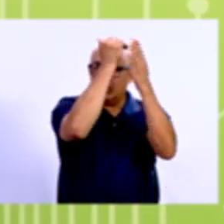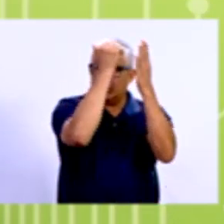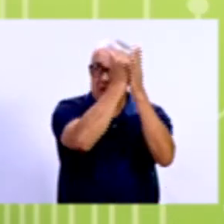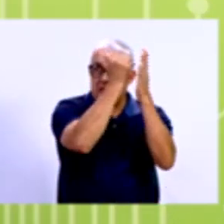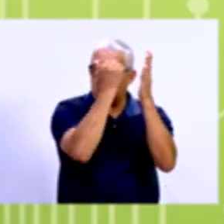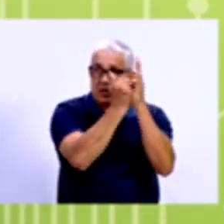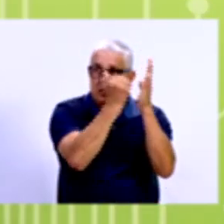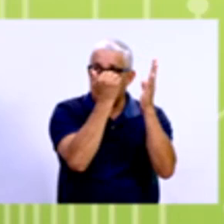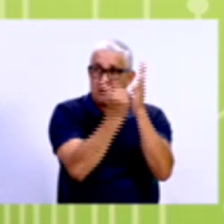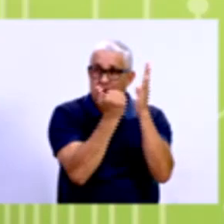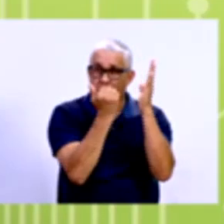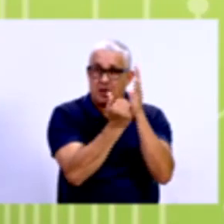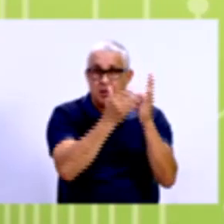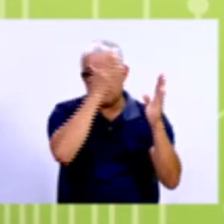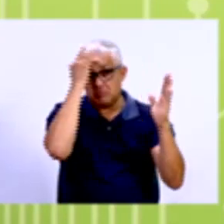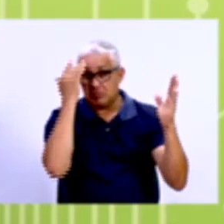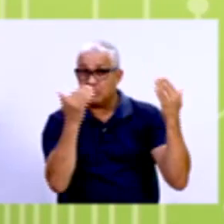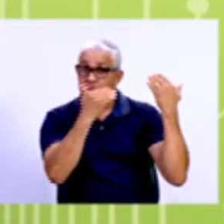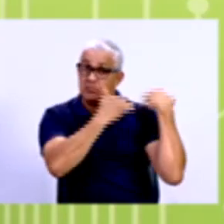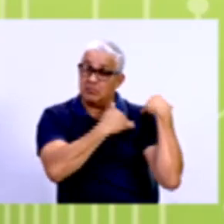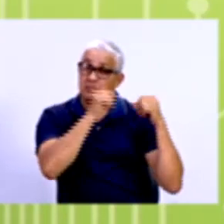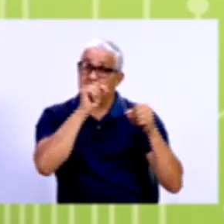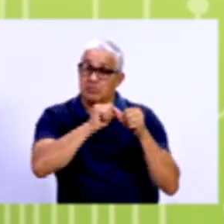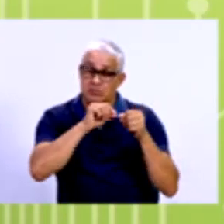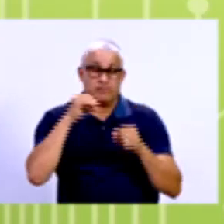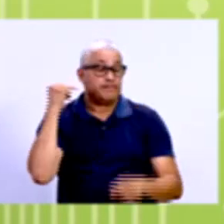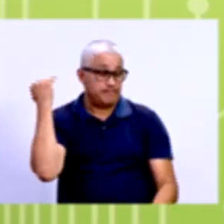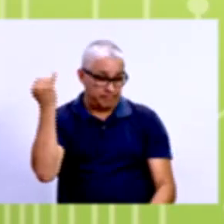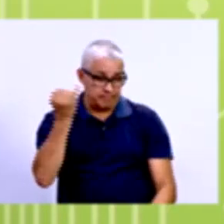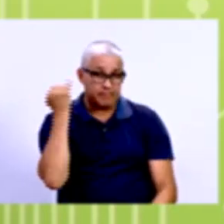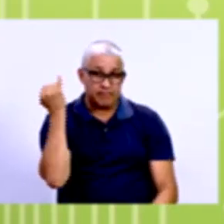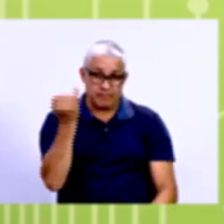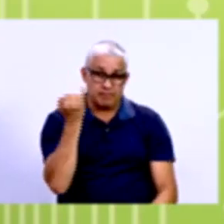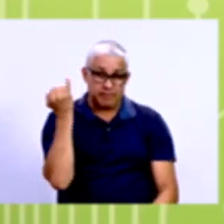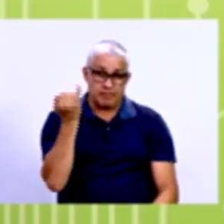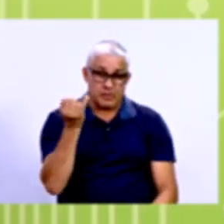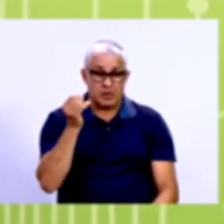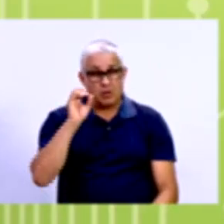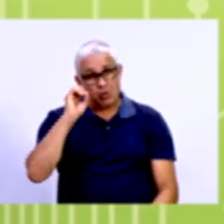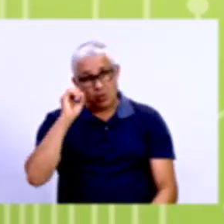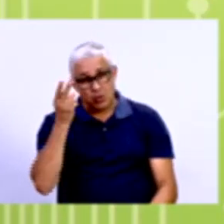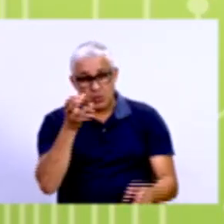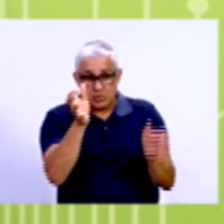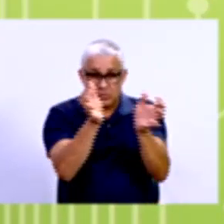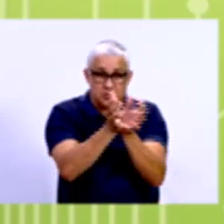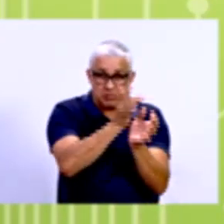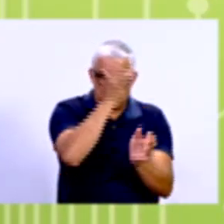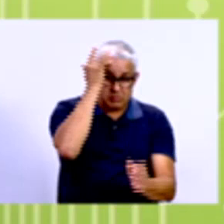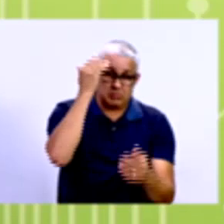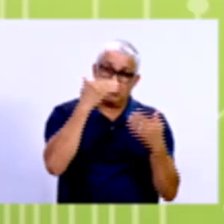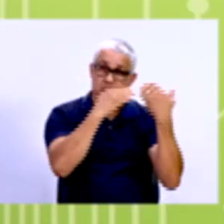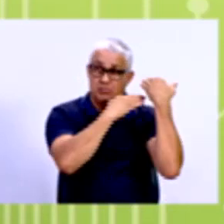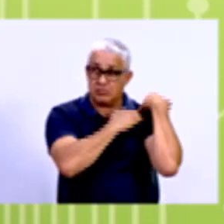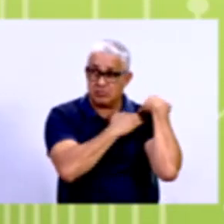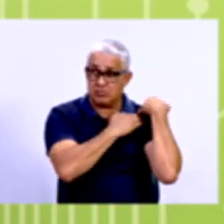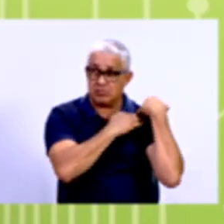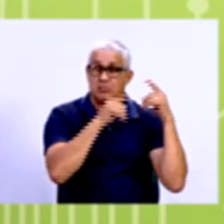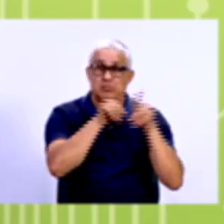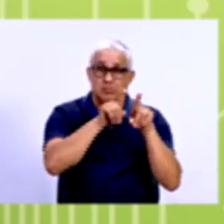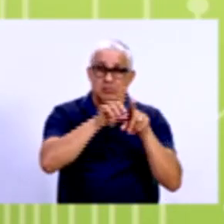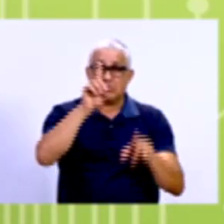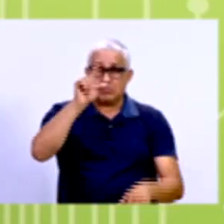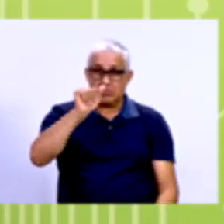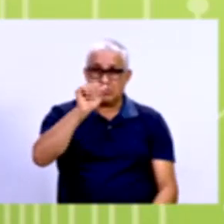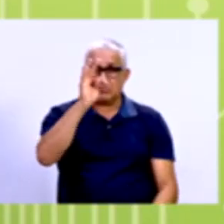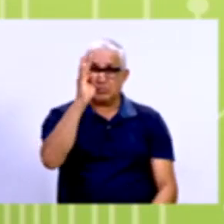designando quem é o responsável para fazer, é muito importante isso, ou os responsáveis, né? E datas. É